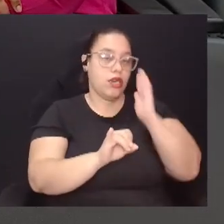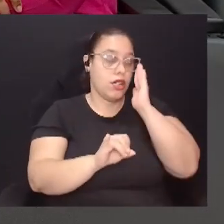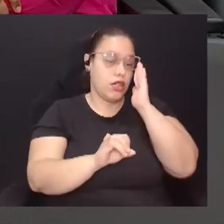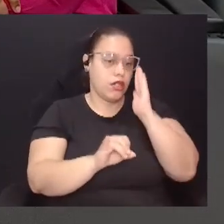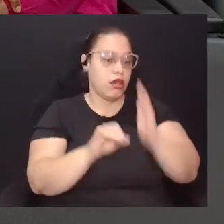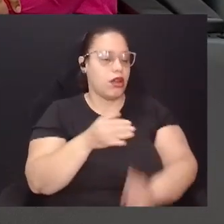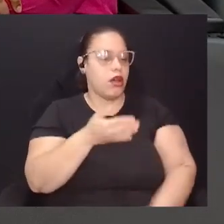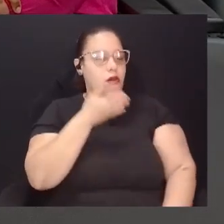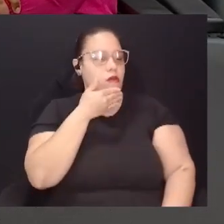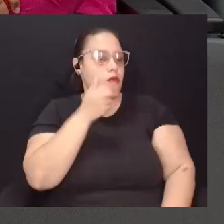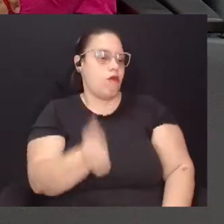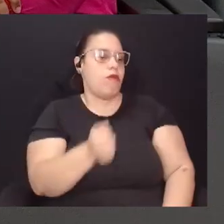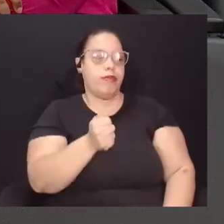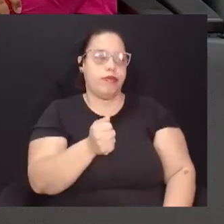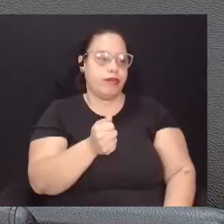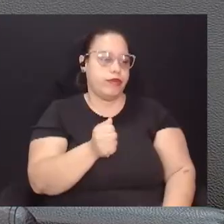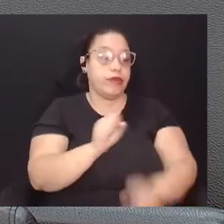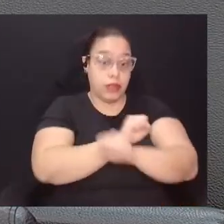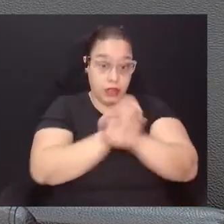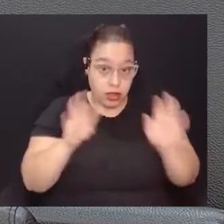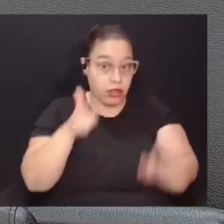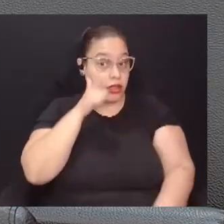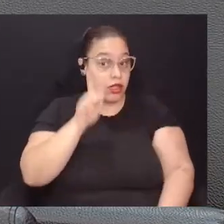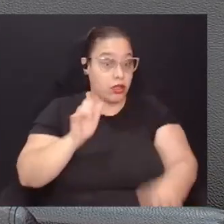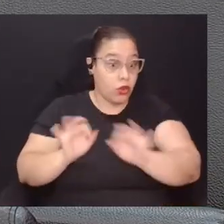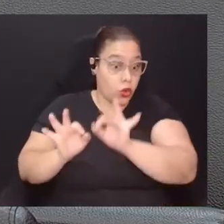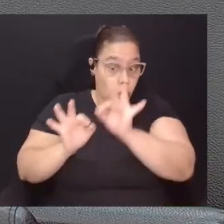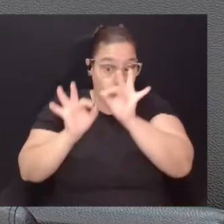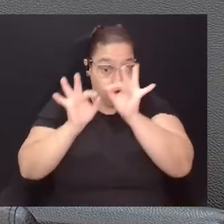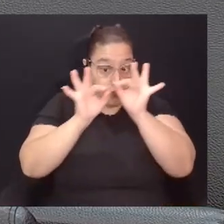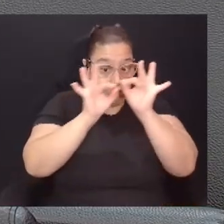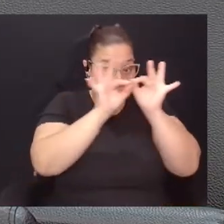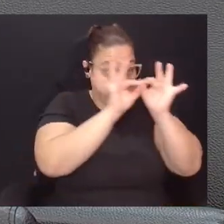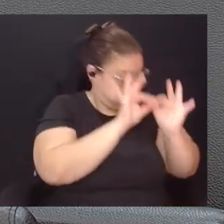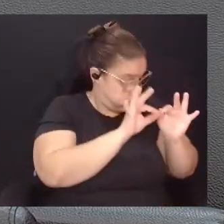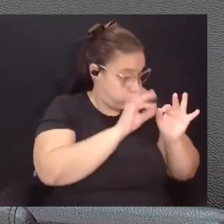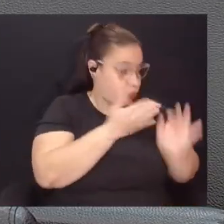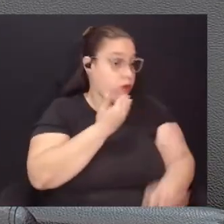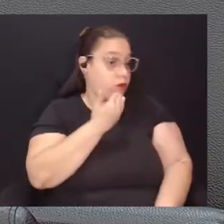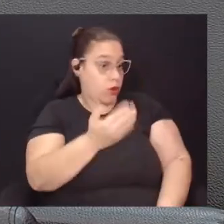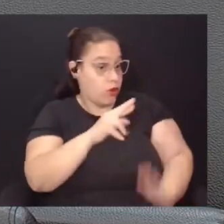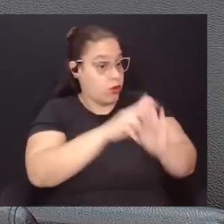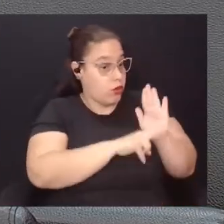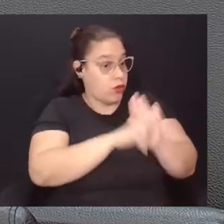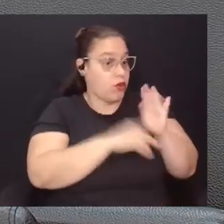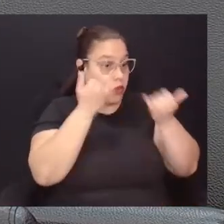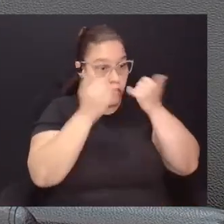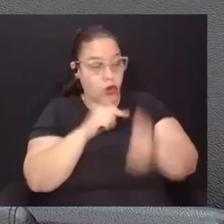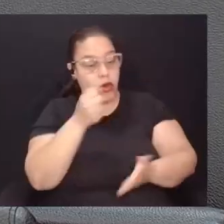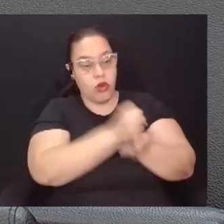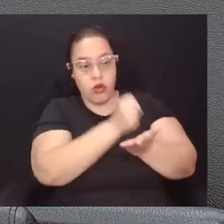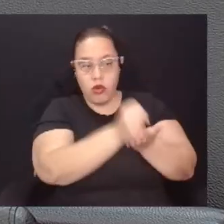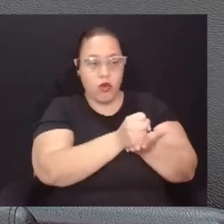isso adiantaria muito o processo, garantiria a transparência, a gente conseguiria acompanhar melhor os pedidos, né, os requerimentos de informação